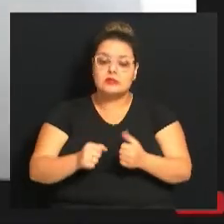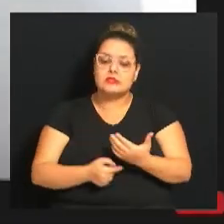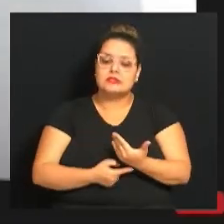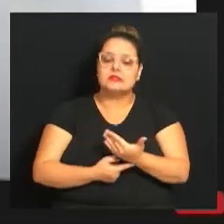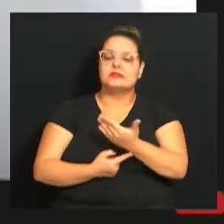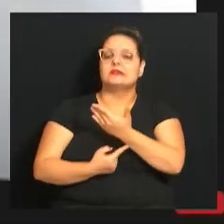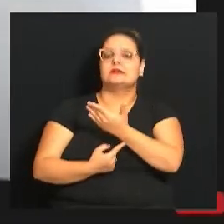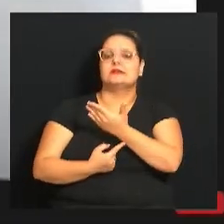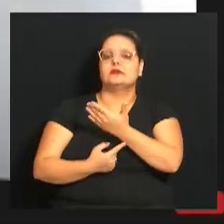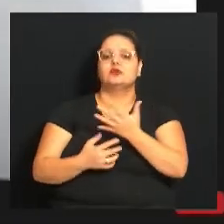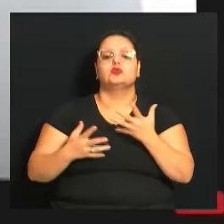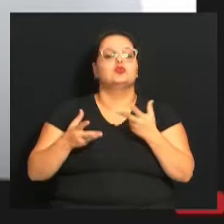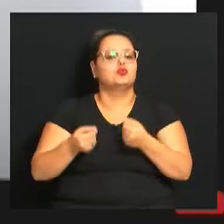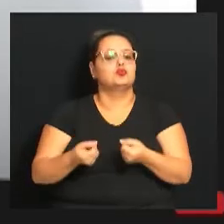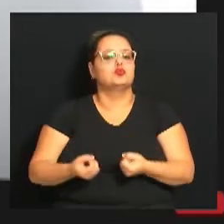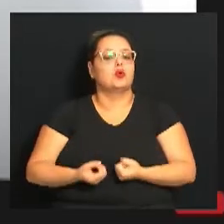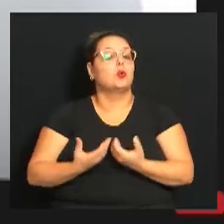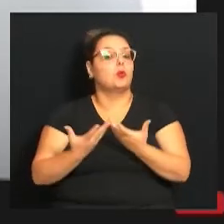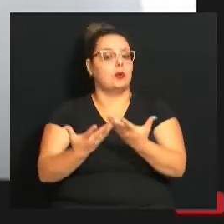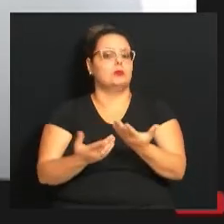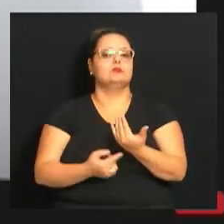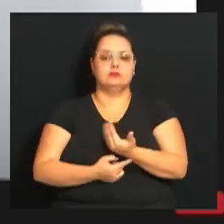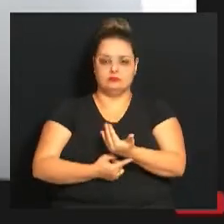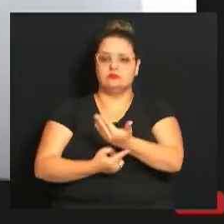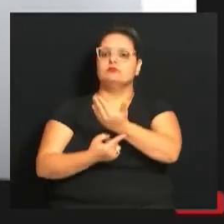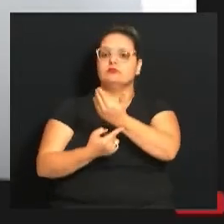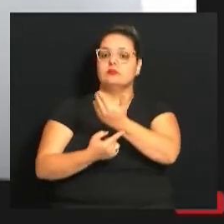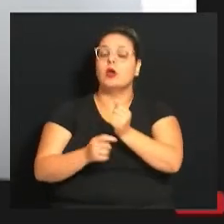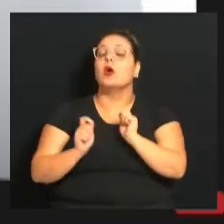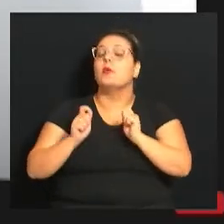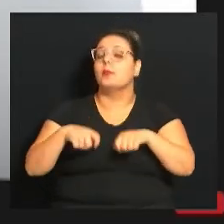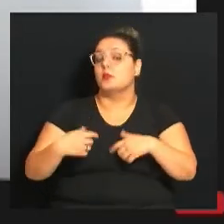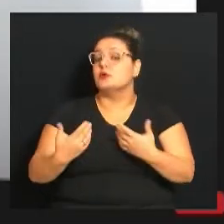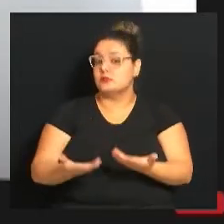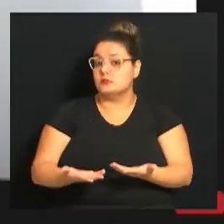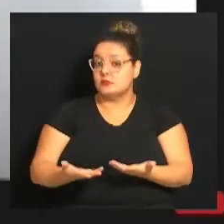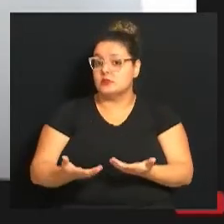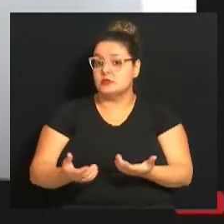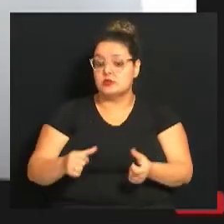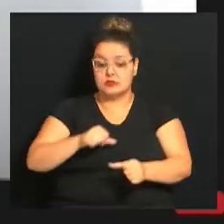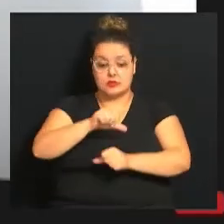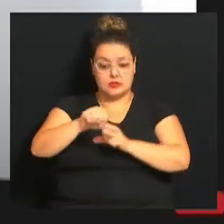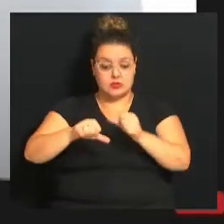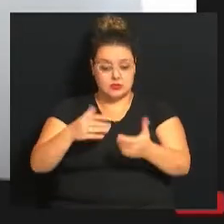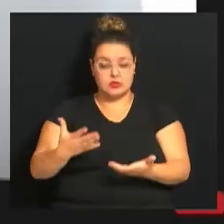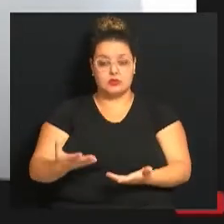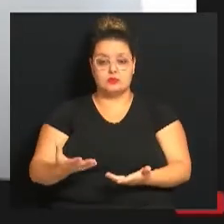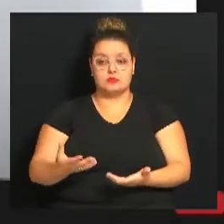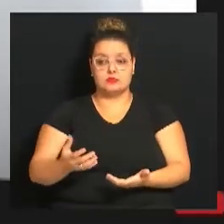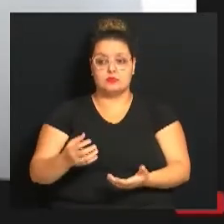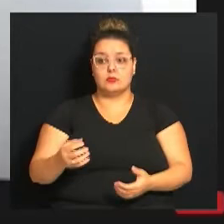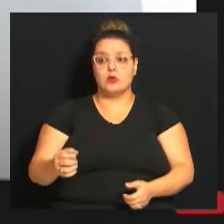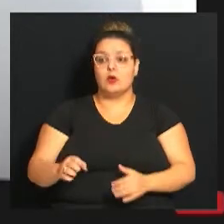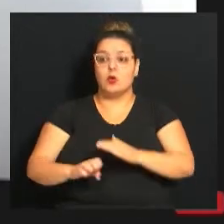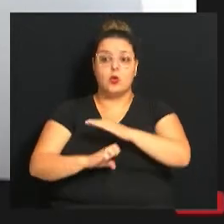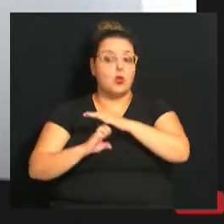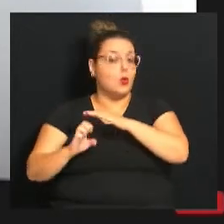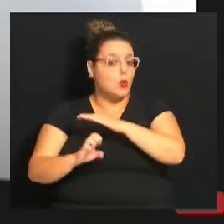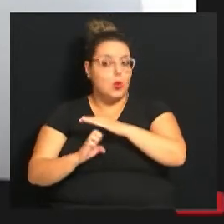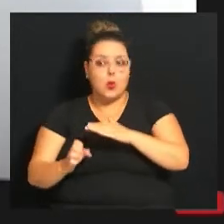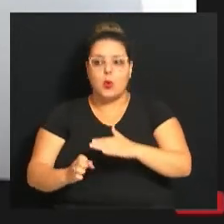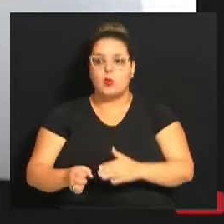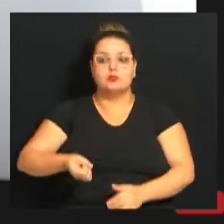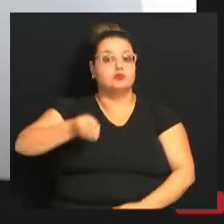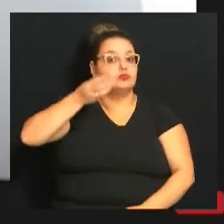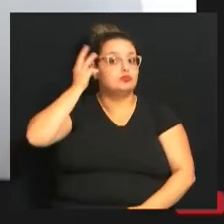esse aparato tecnológico que possibilitou essa inovação e surgimento de empresas como Spotify no